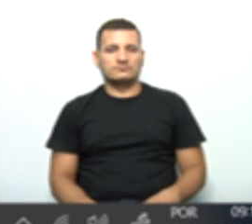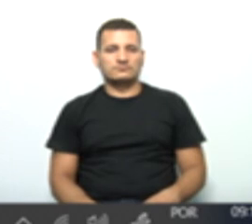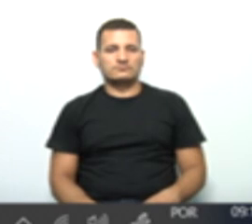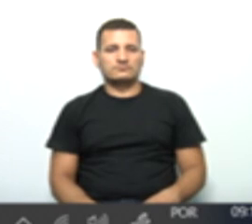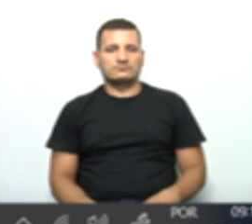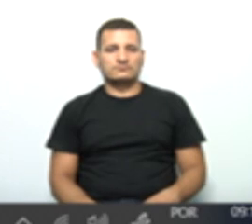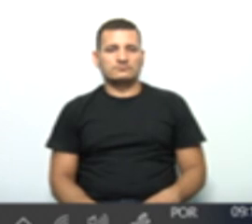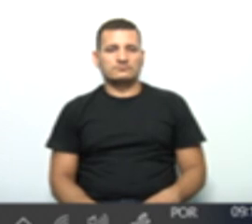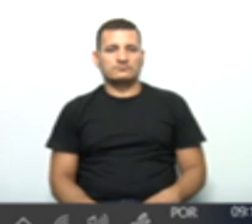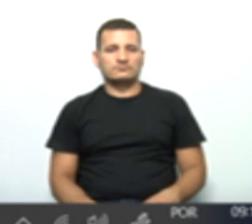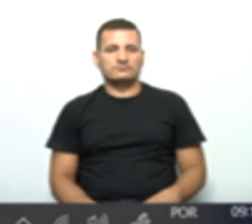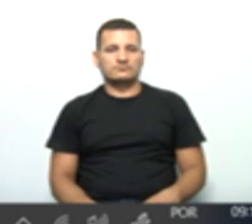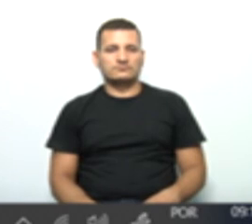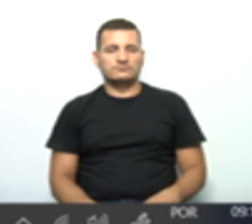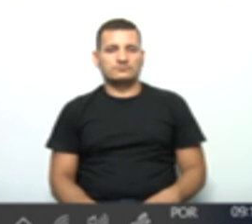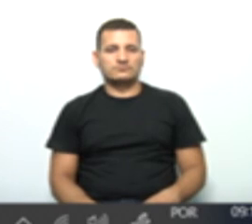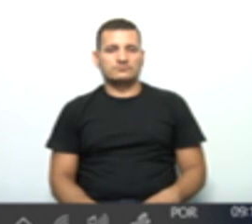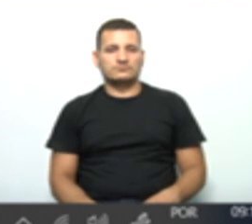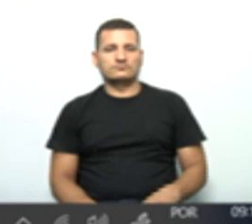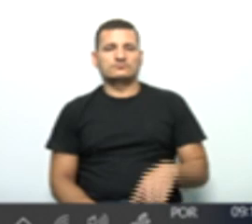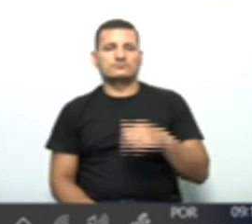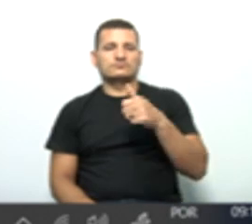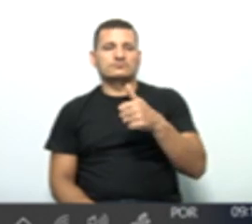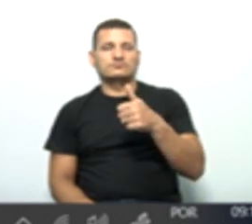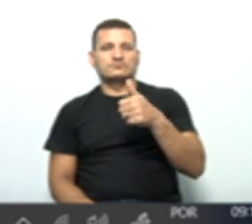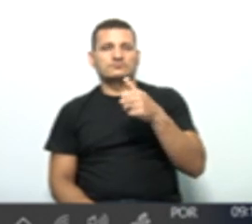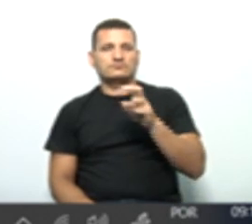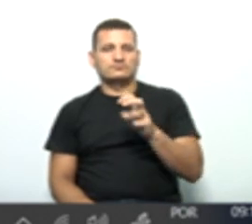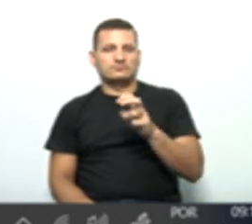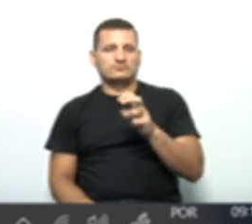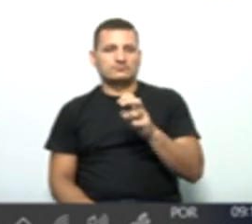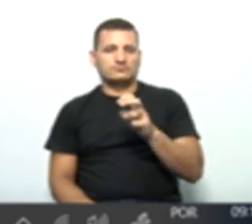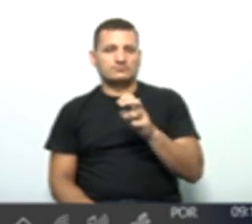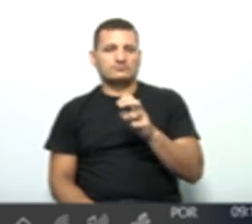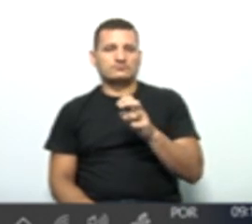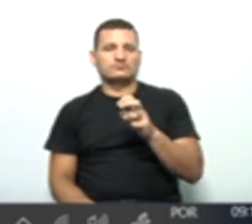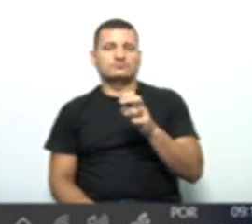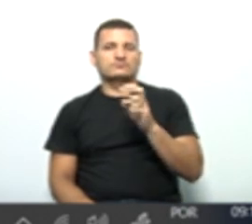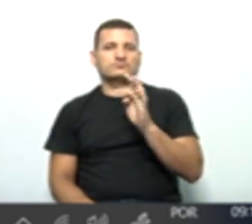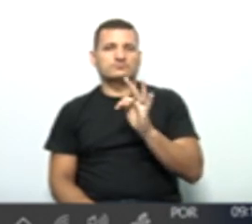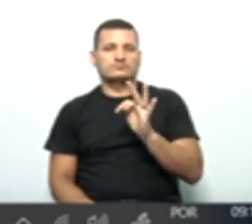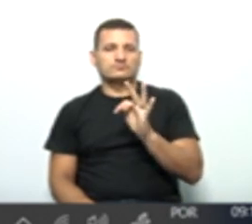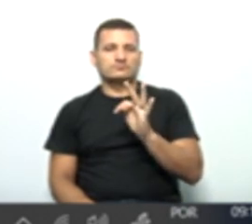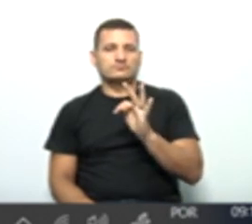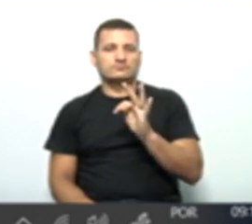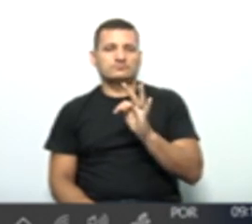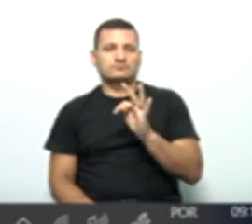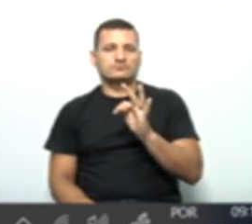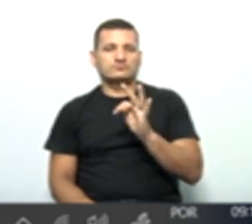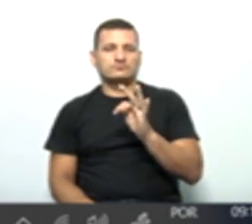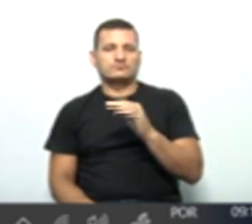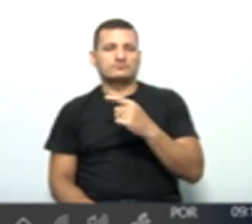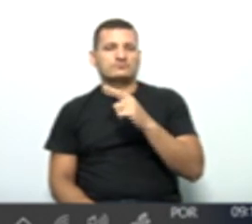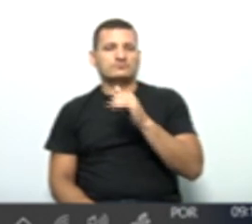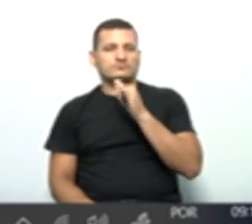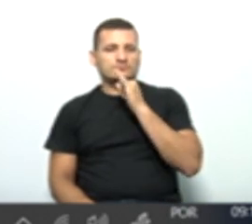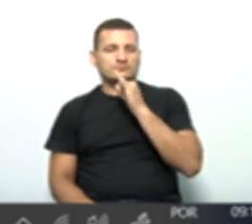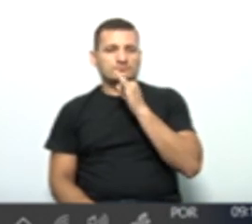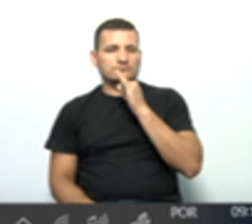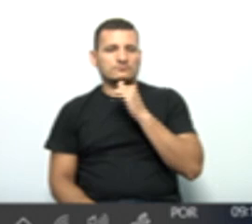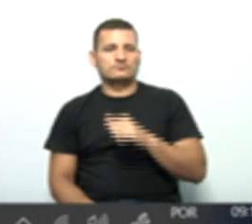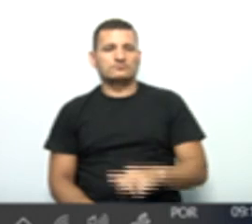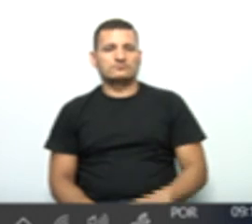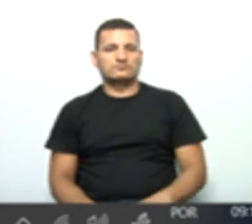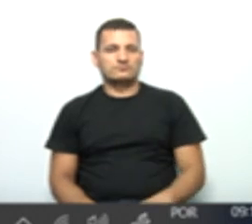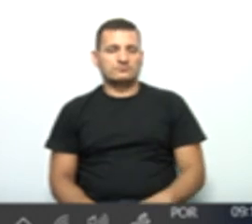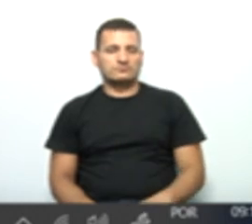E eu quero a posição 15. Aí ele mostra a posição, ele conta 15 posições e mostra a próxima. Vou botar outro exemplo, aquele que eu expliquei,